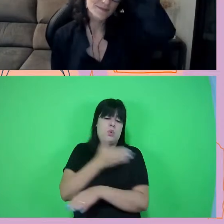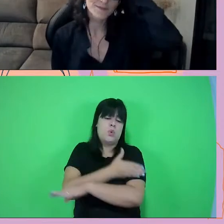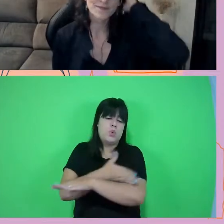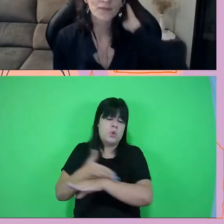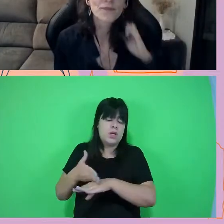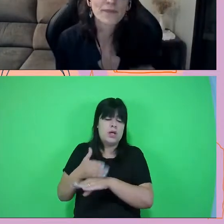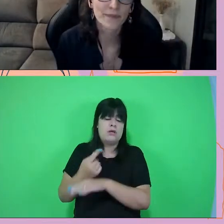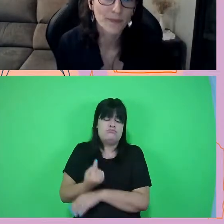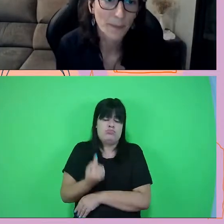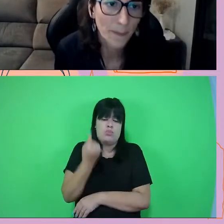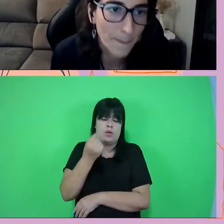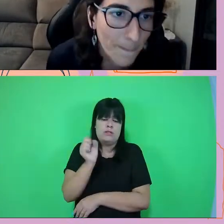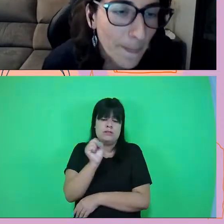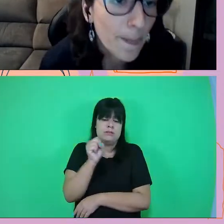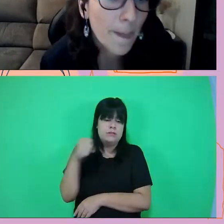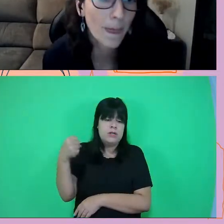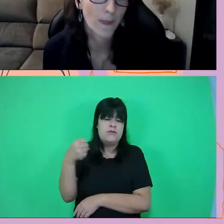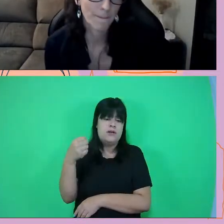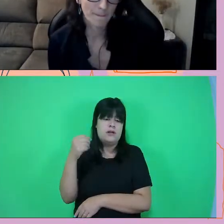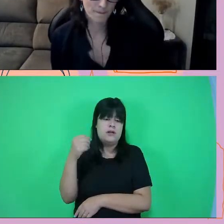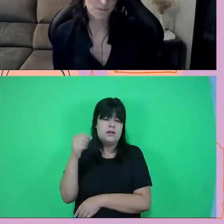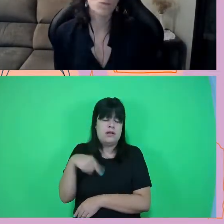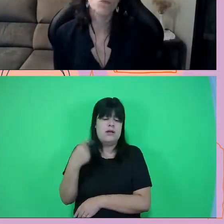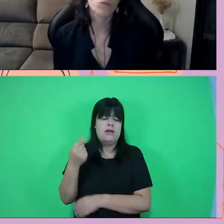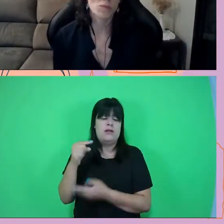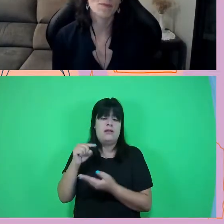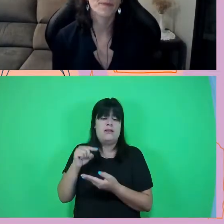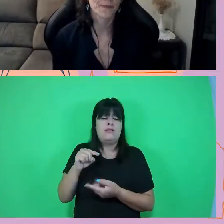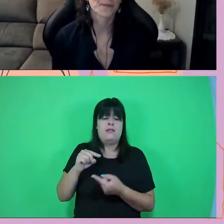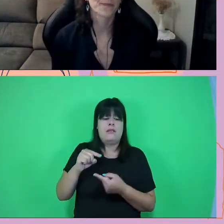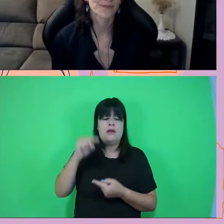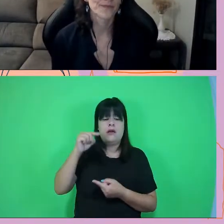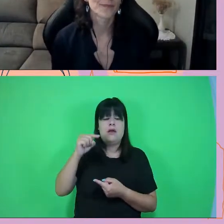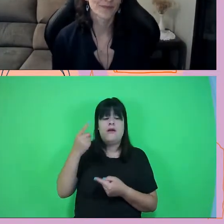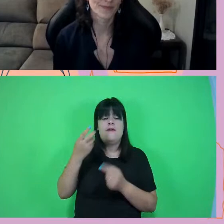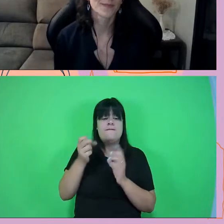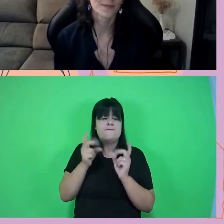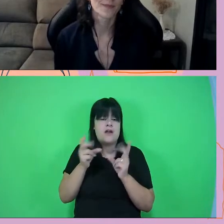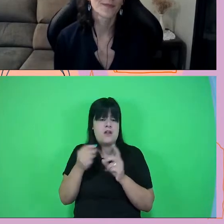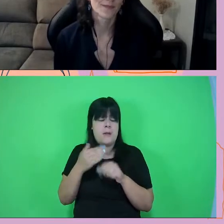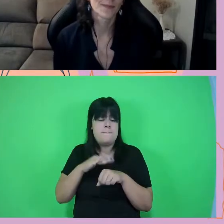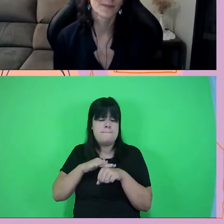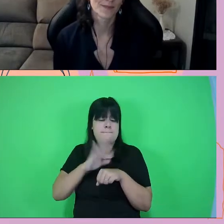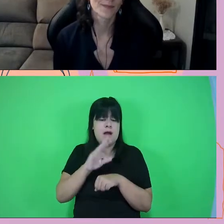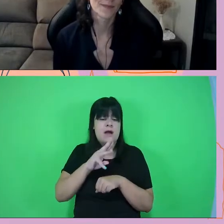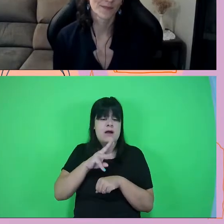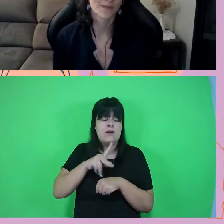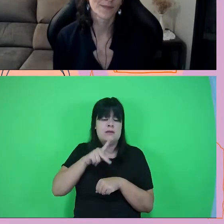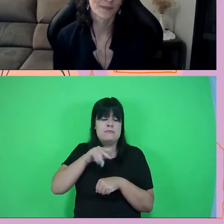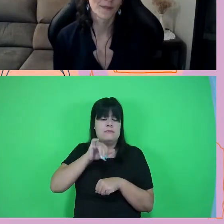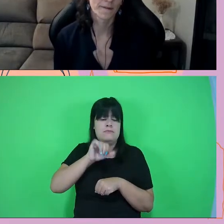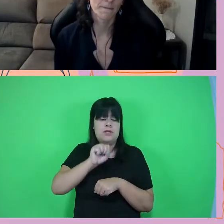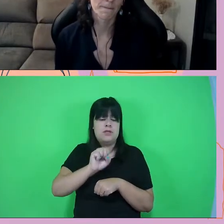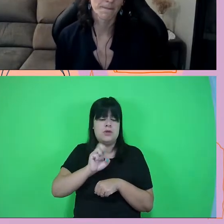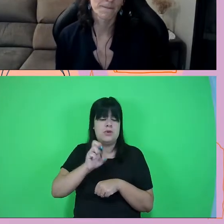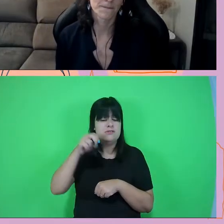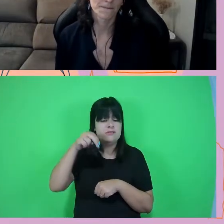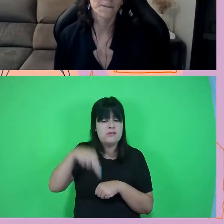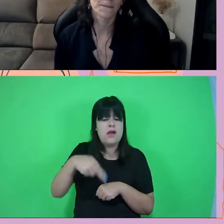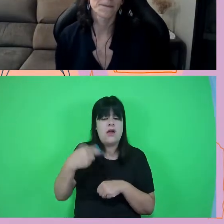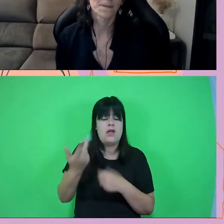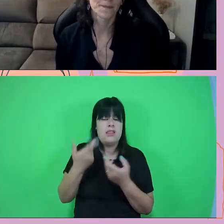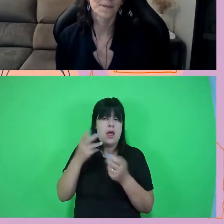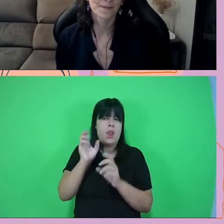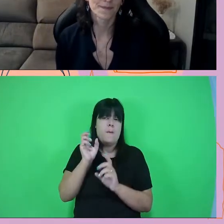de cerveja que é essa lager, né? Que vende mais, o Pilsen, que é essa cerveja que está mais nos